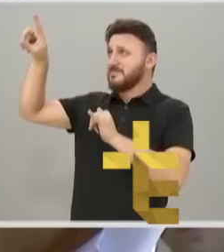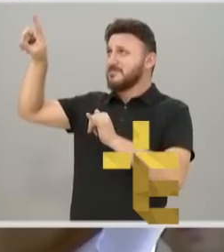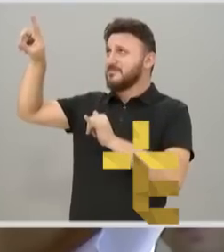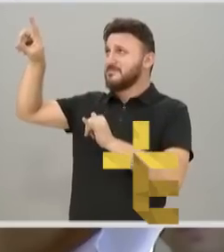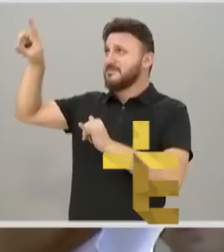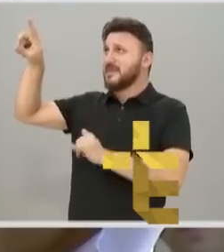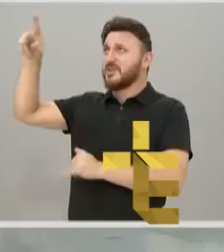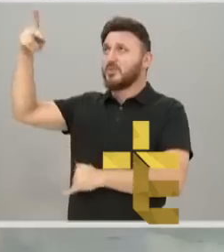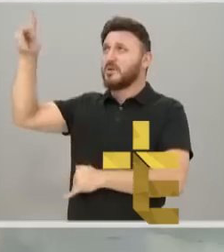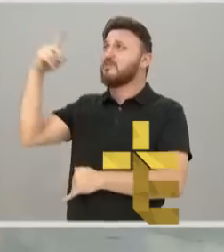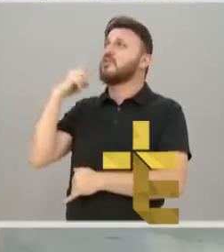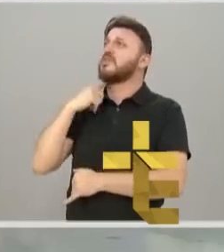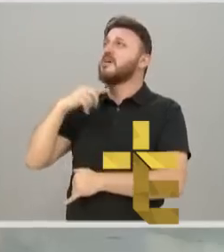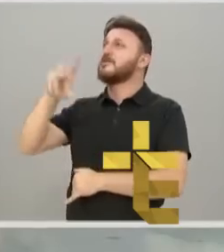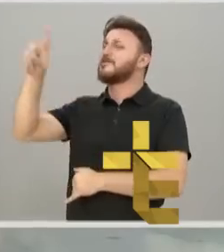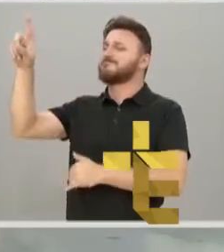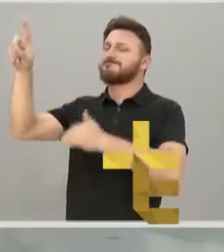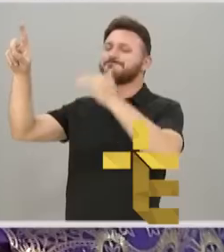seja feita a tua vontade.